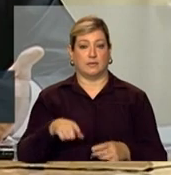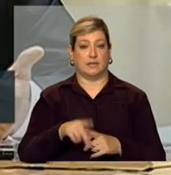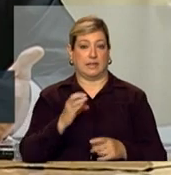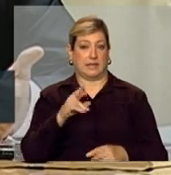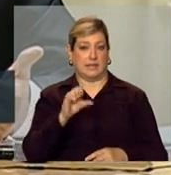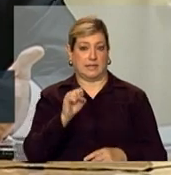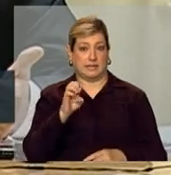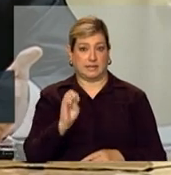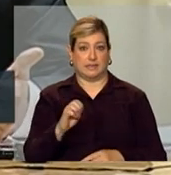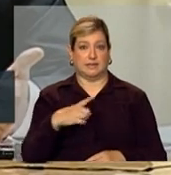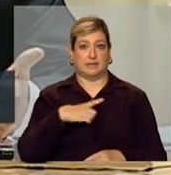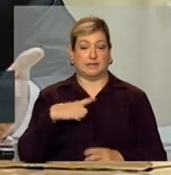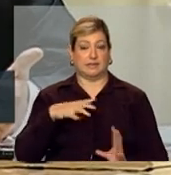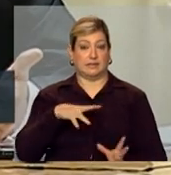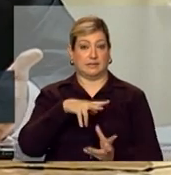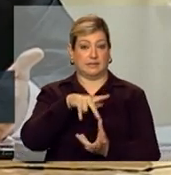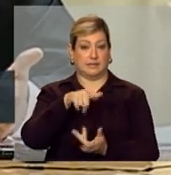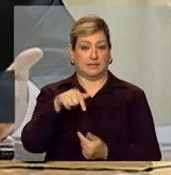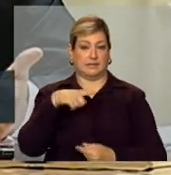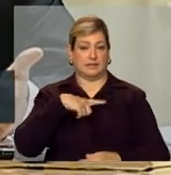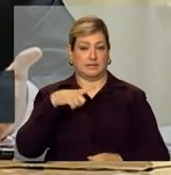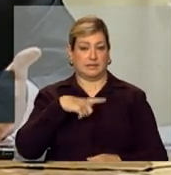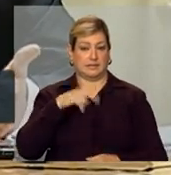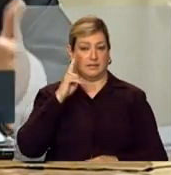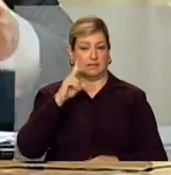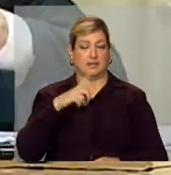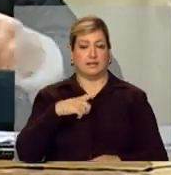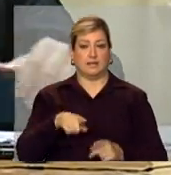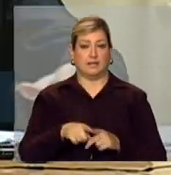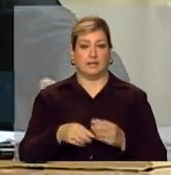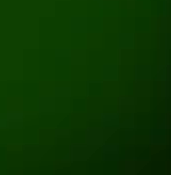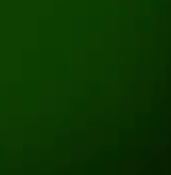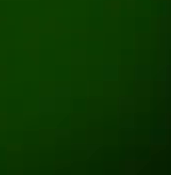crise internacional está diminuindo está arrefecendo